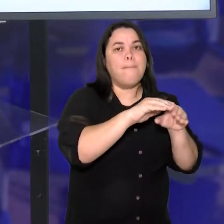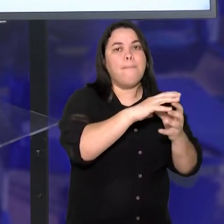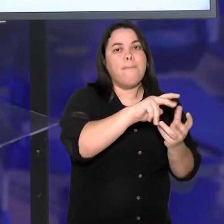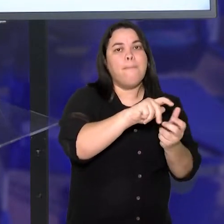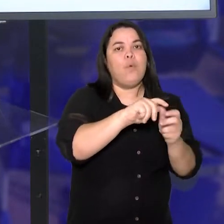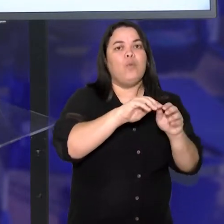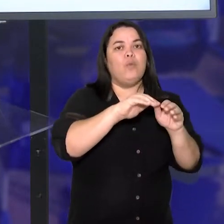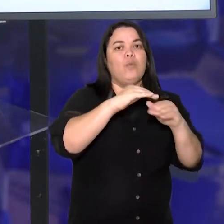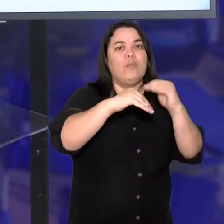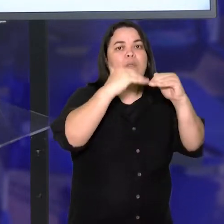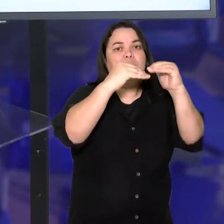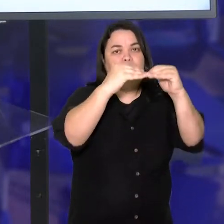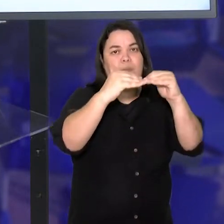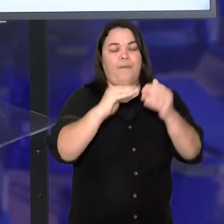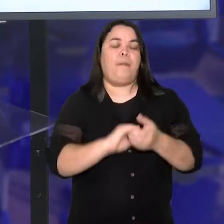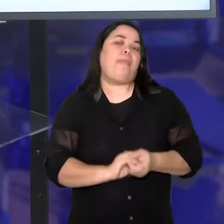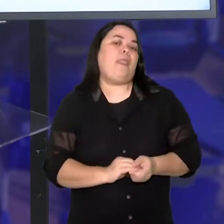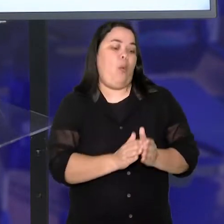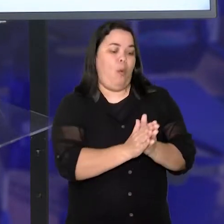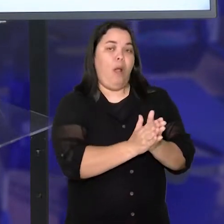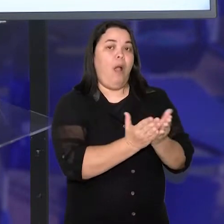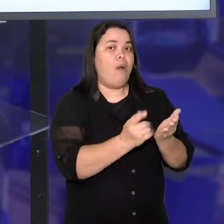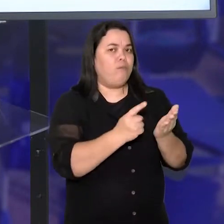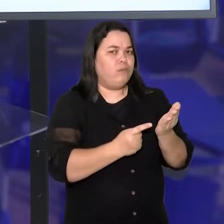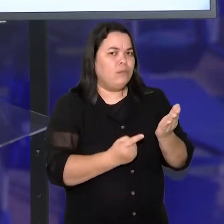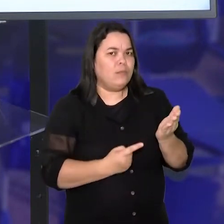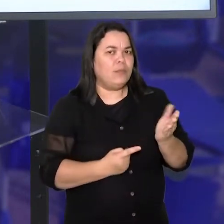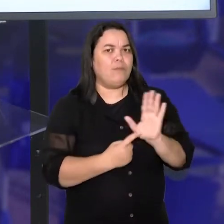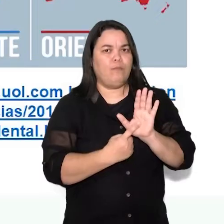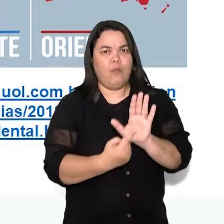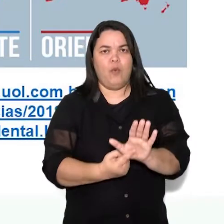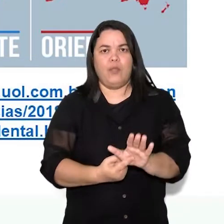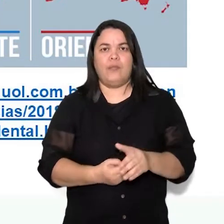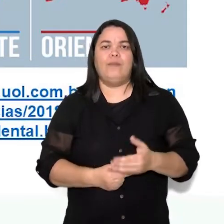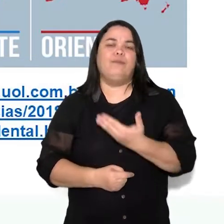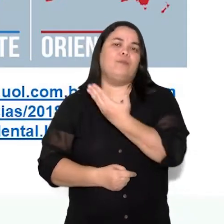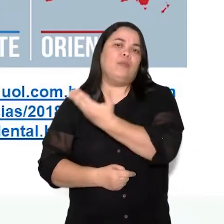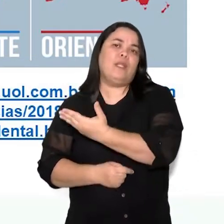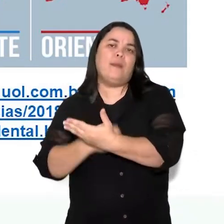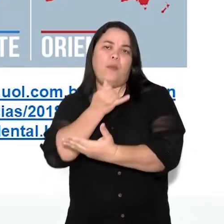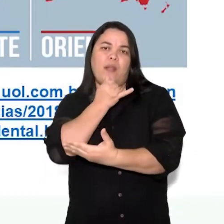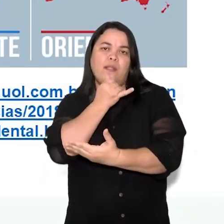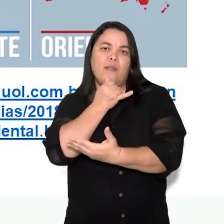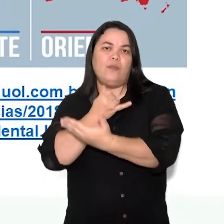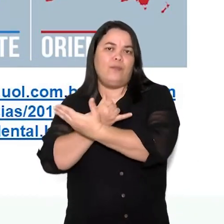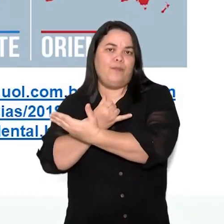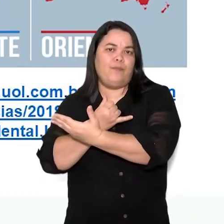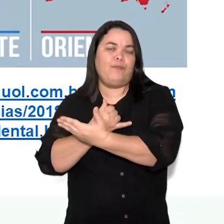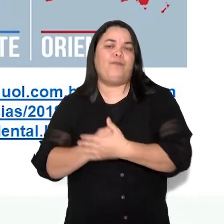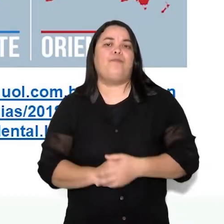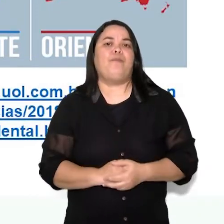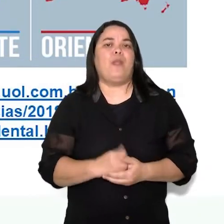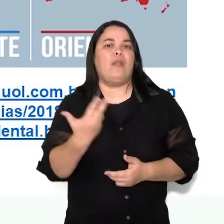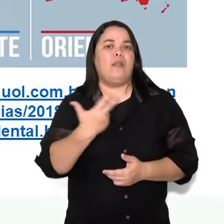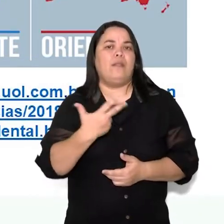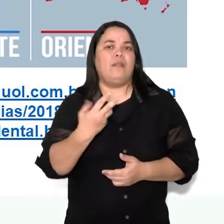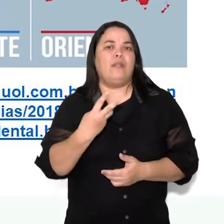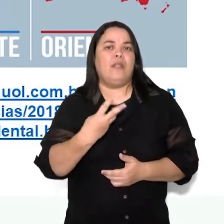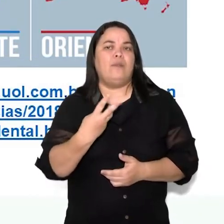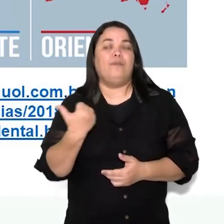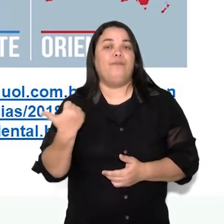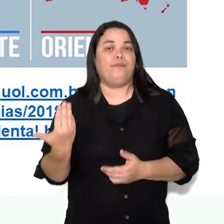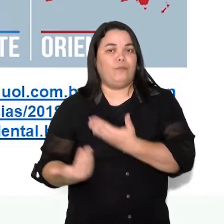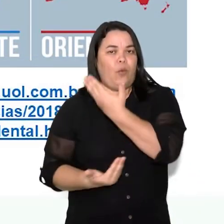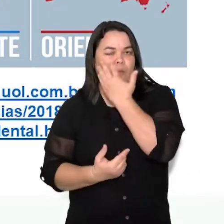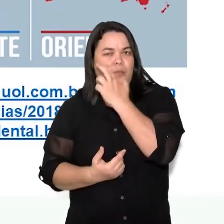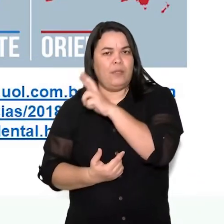gente alguns passos, né? Em alguns passos ela traz algumas questões. Por exemplo, no terceiro passo, dá uma observada, né? Ela pede